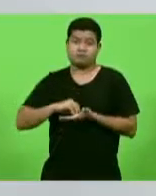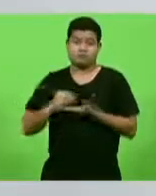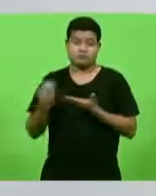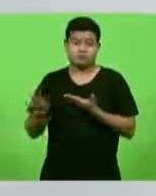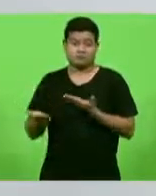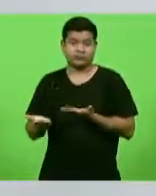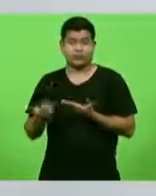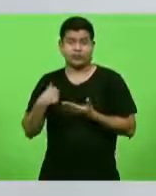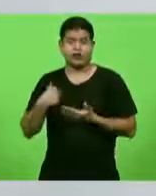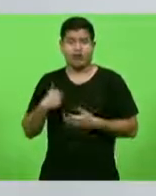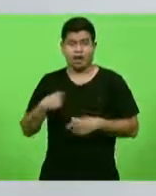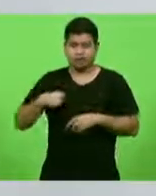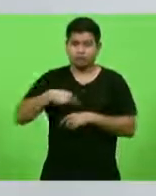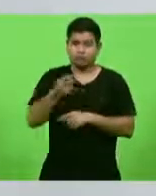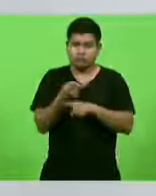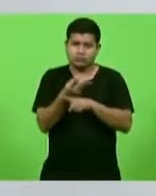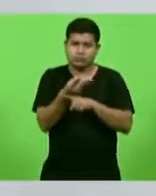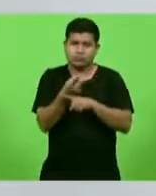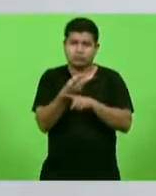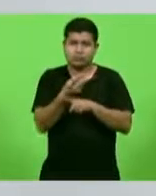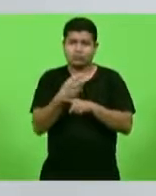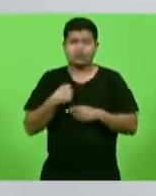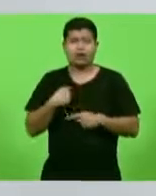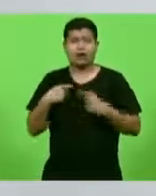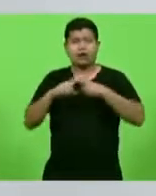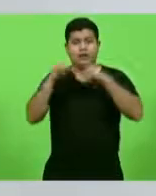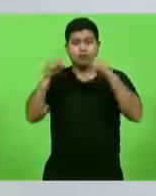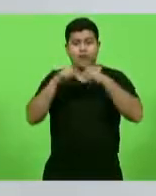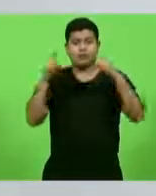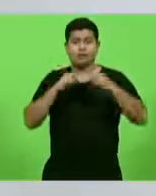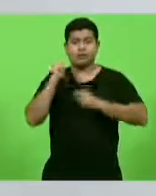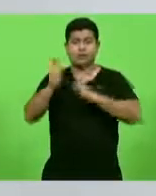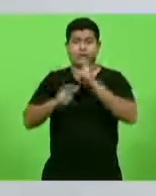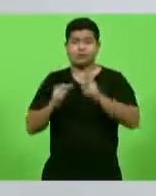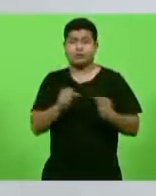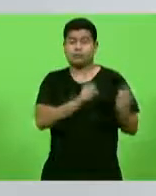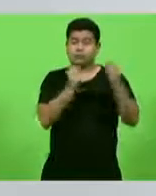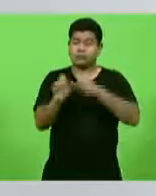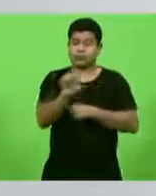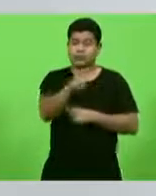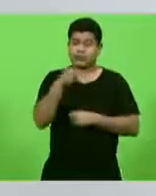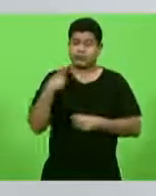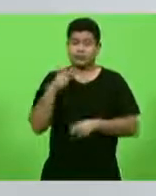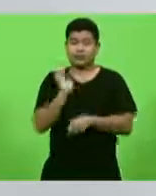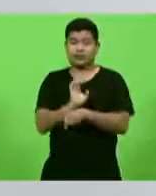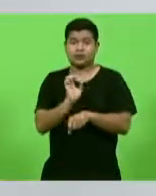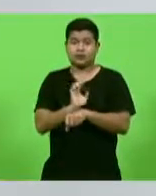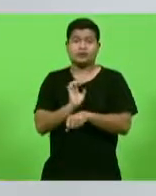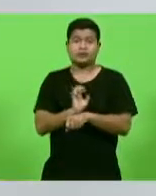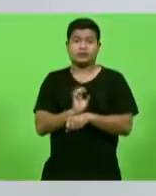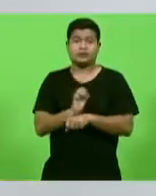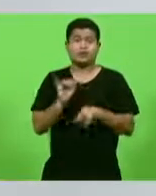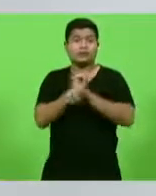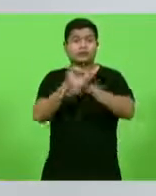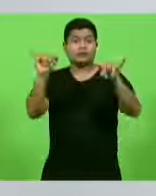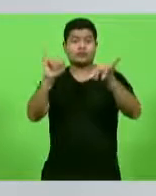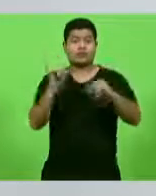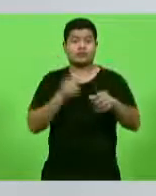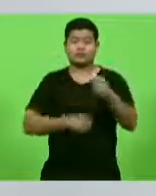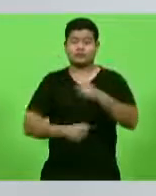atrás. Eu fiz uma crítica, né, ao Executivo Estadual, para quem não estava aqui, por ter anunciado em setembro de 2019